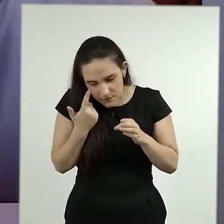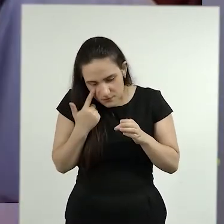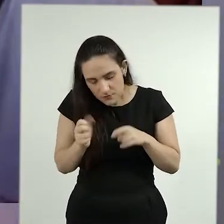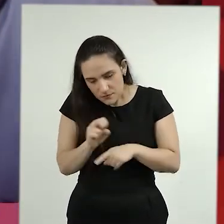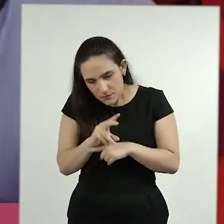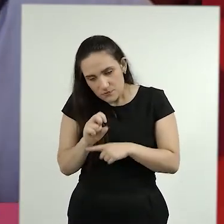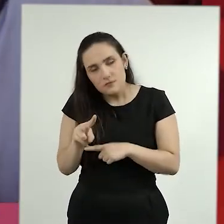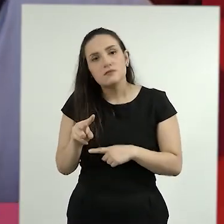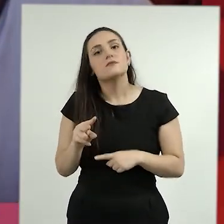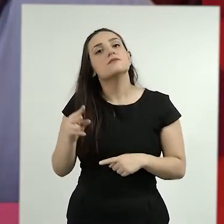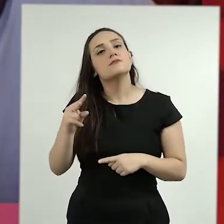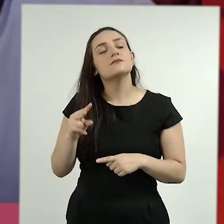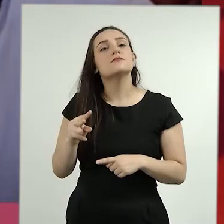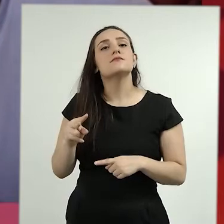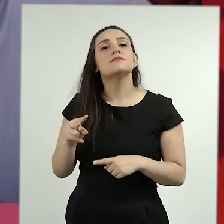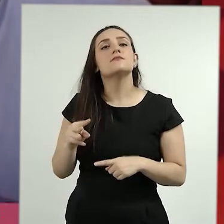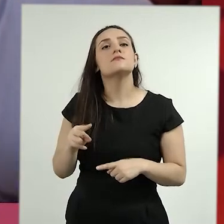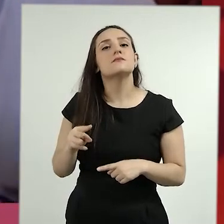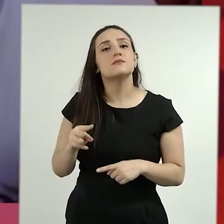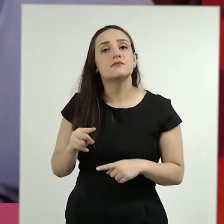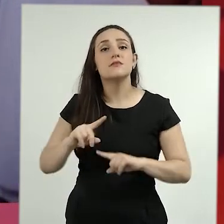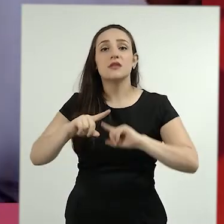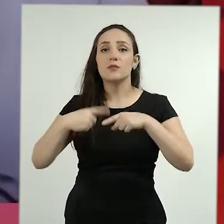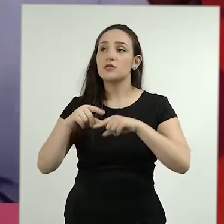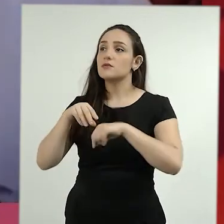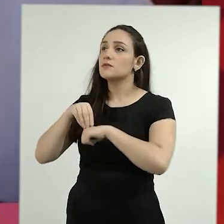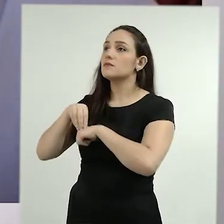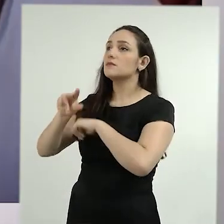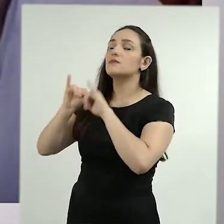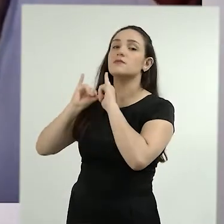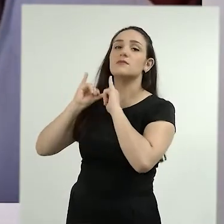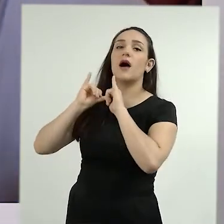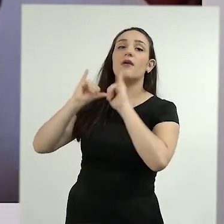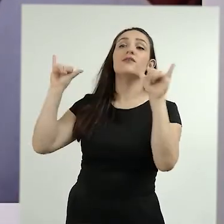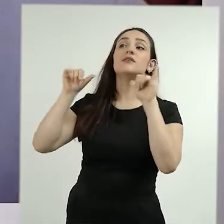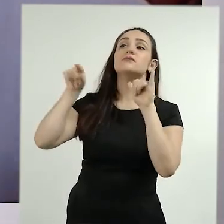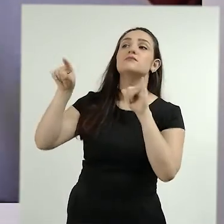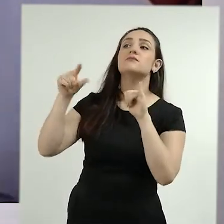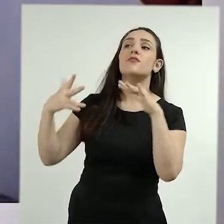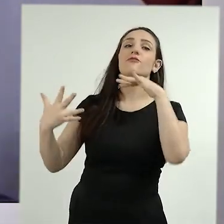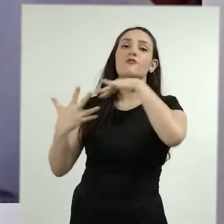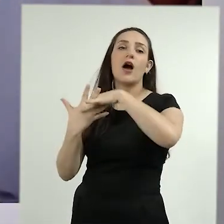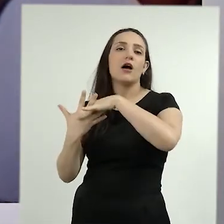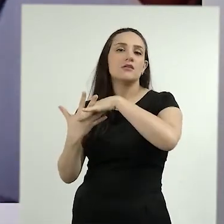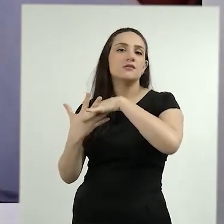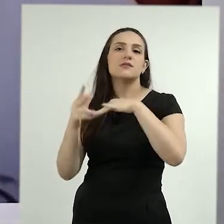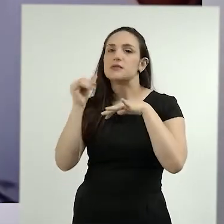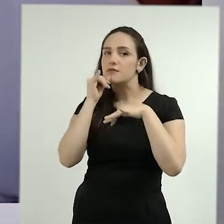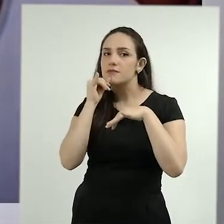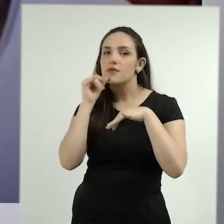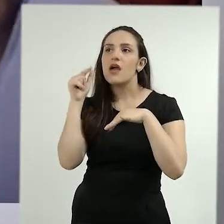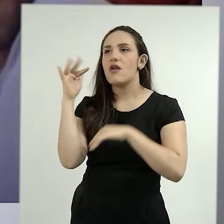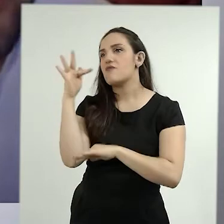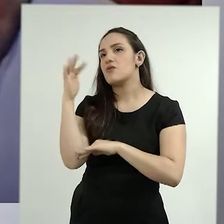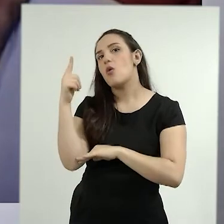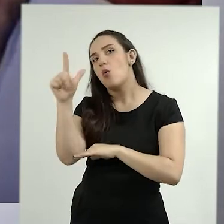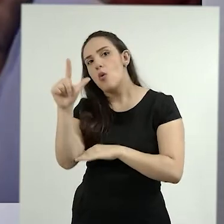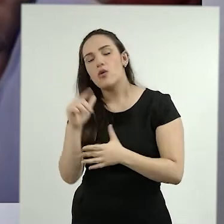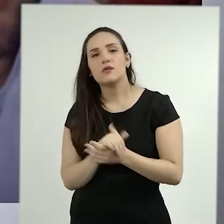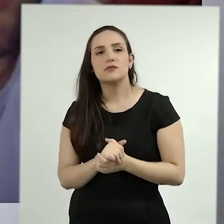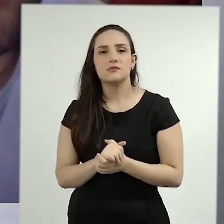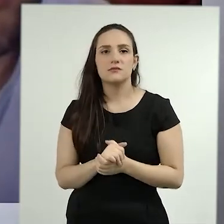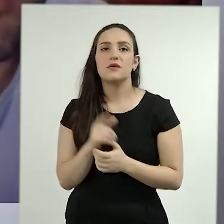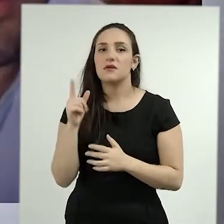sangue, outro material biológico, e a gente caminha para os nossos parceiros, que são universidades, pesquisadores, inclusive aqui a